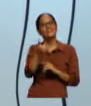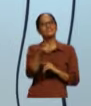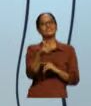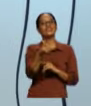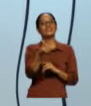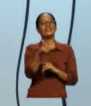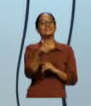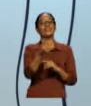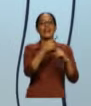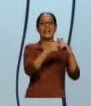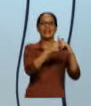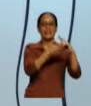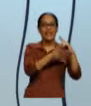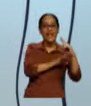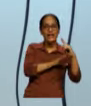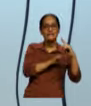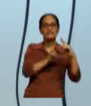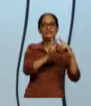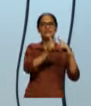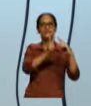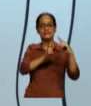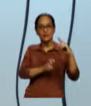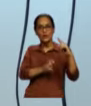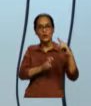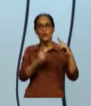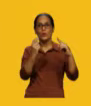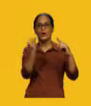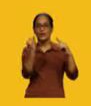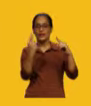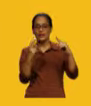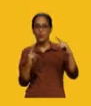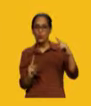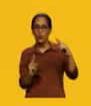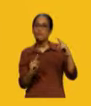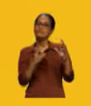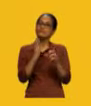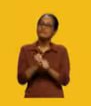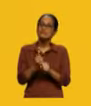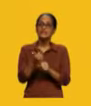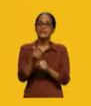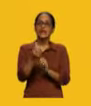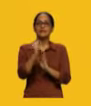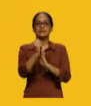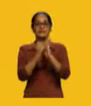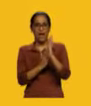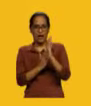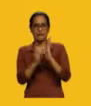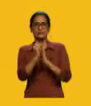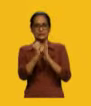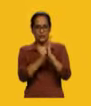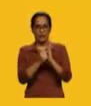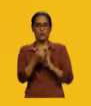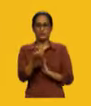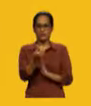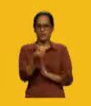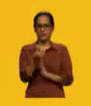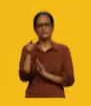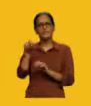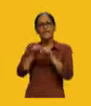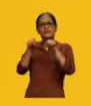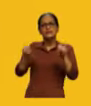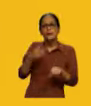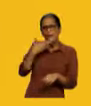10, 5, com mais um, 16. Então, vamos lá. O sistema indo-arábico, ele é de